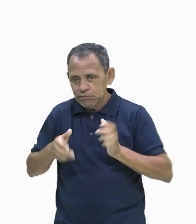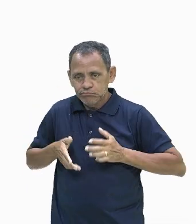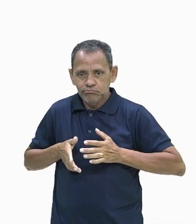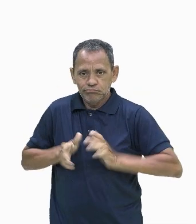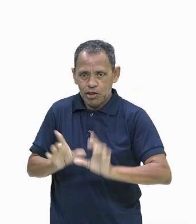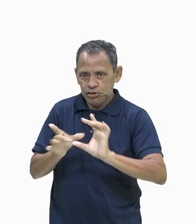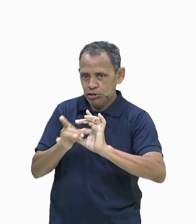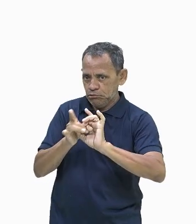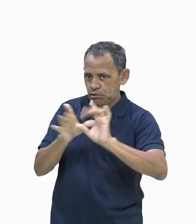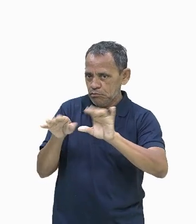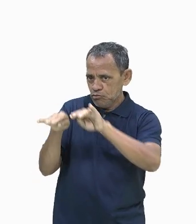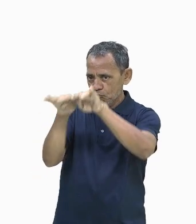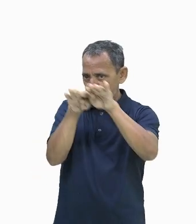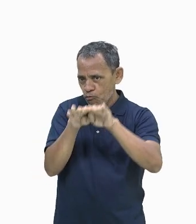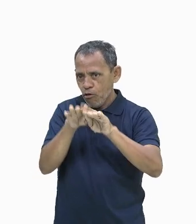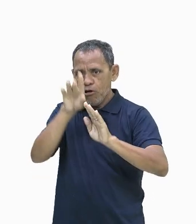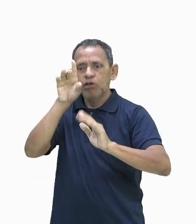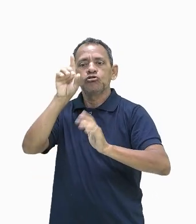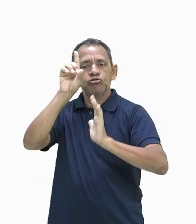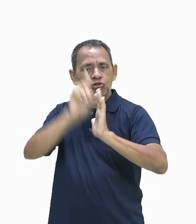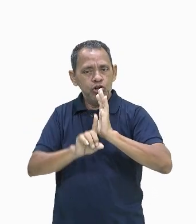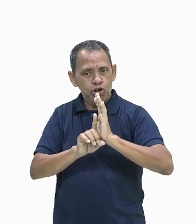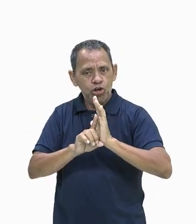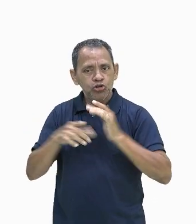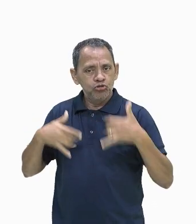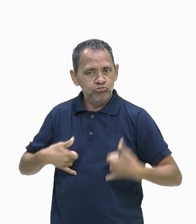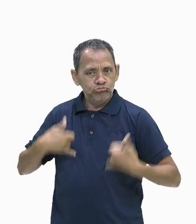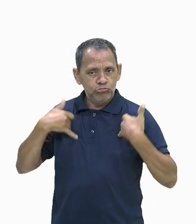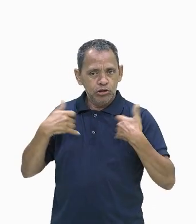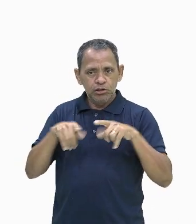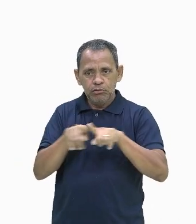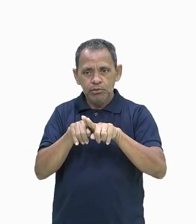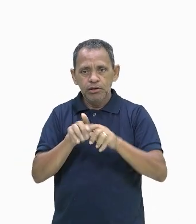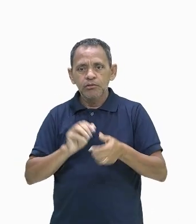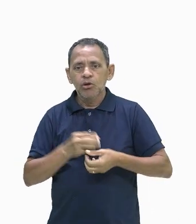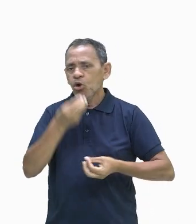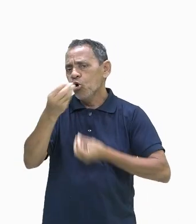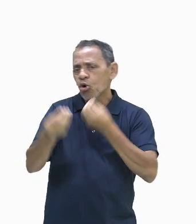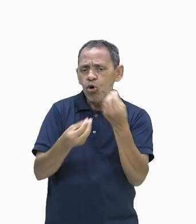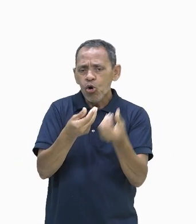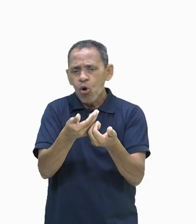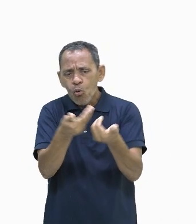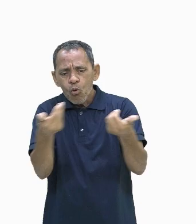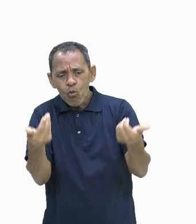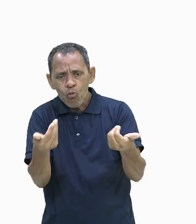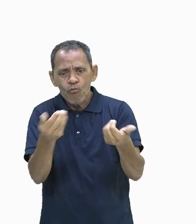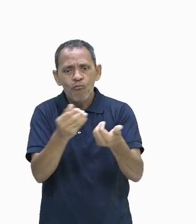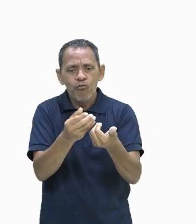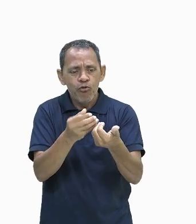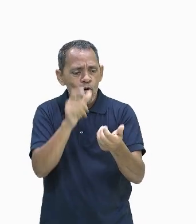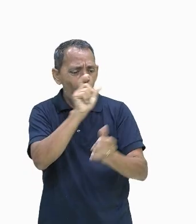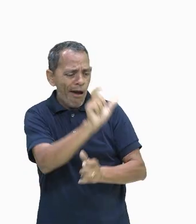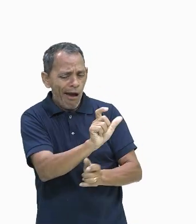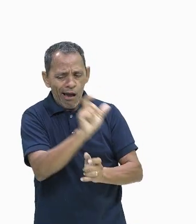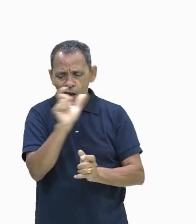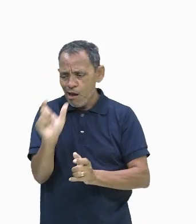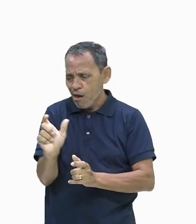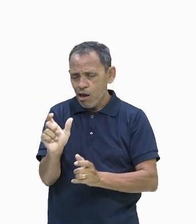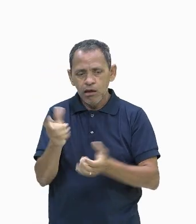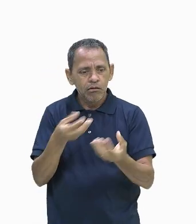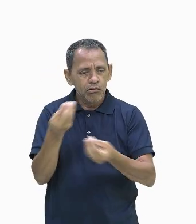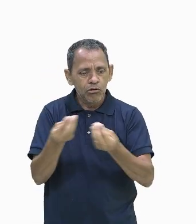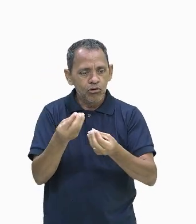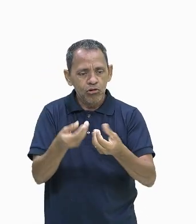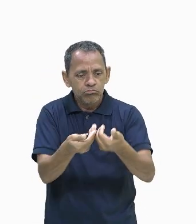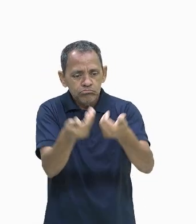em dignidade e direitos. Como é que nós fazemos para definir qual parte que é o sujeito, qual parte que é o